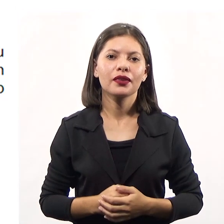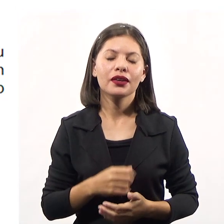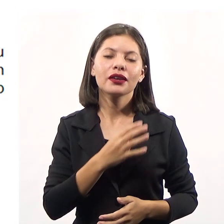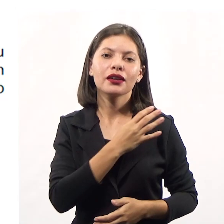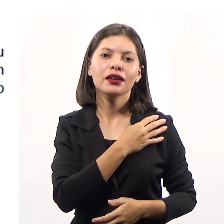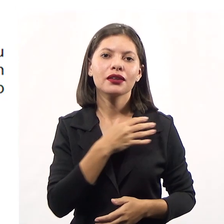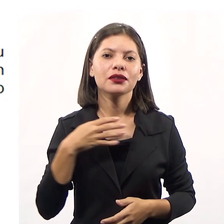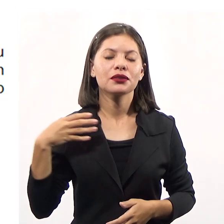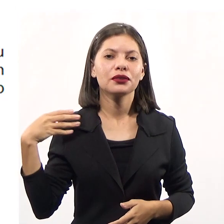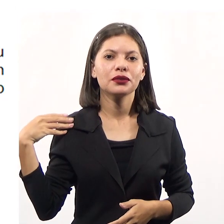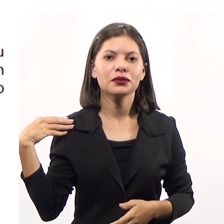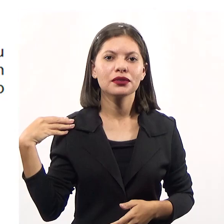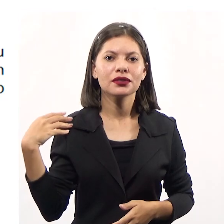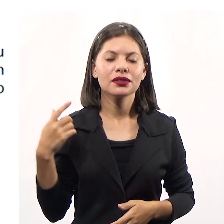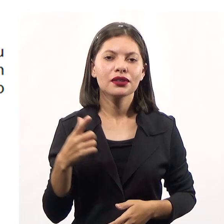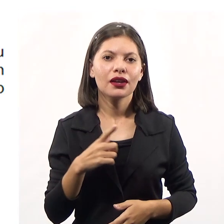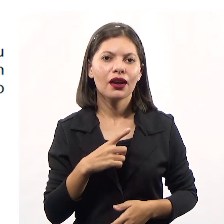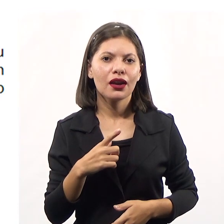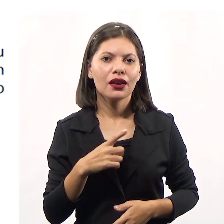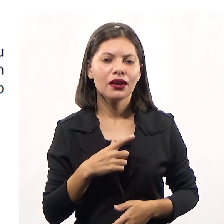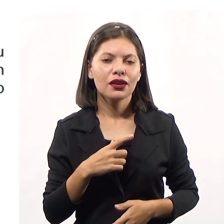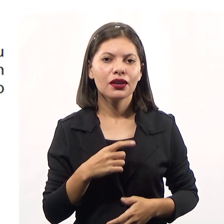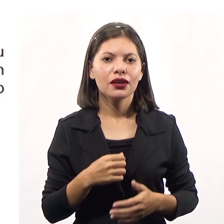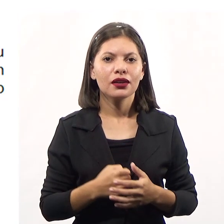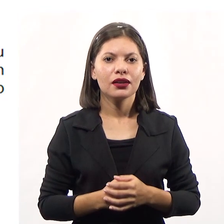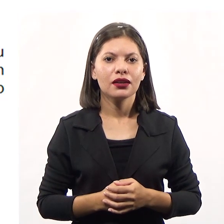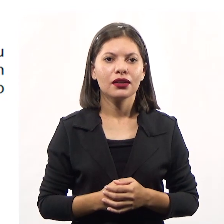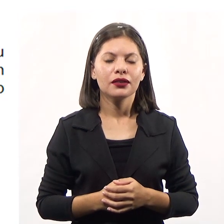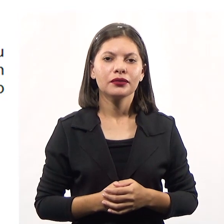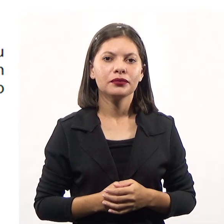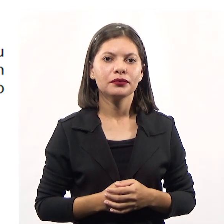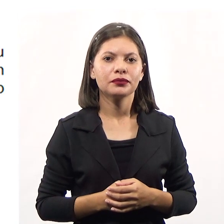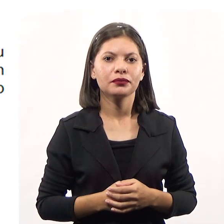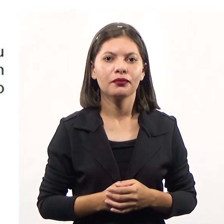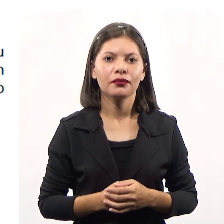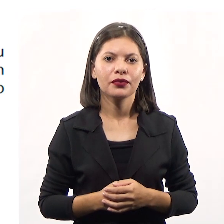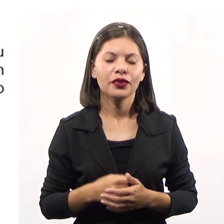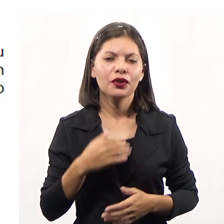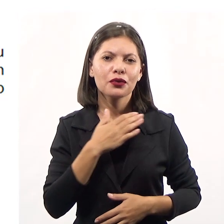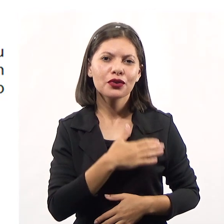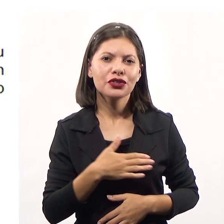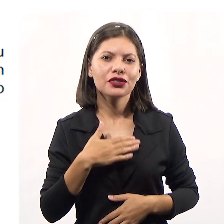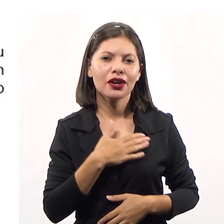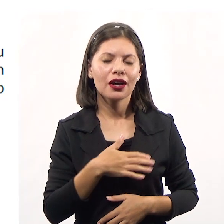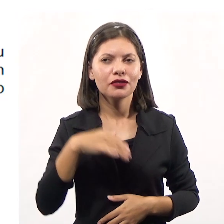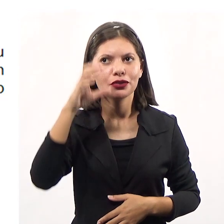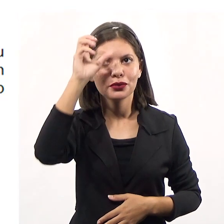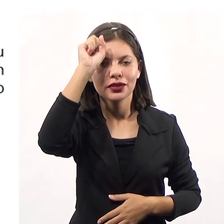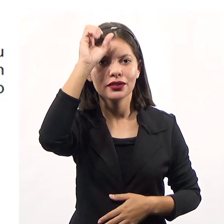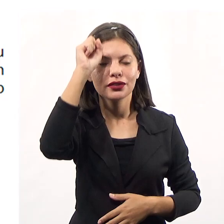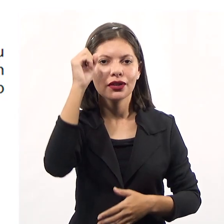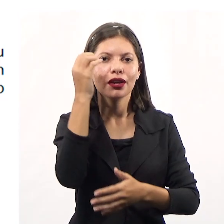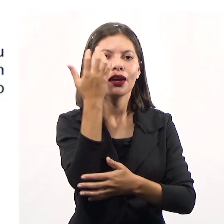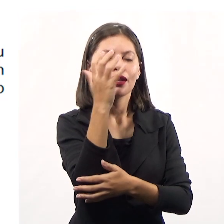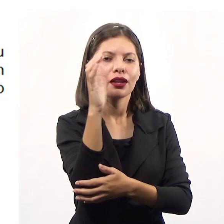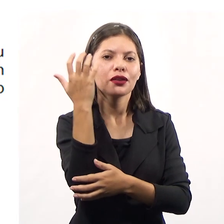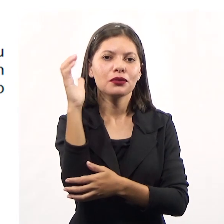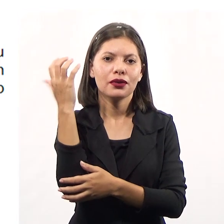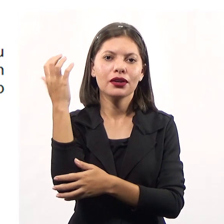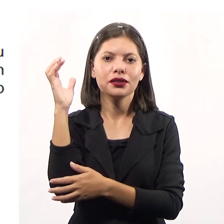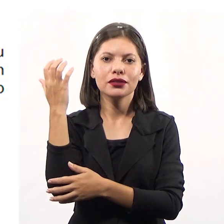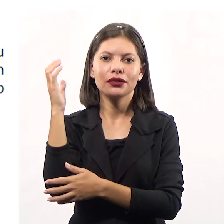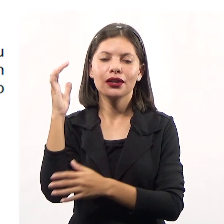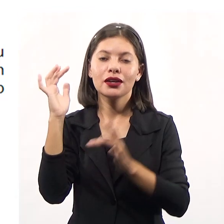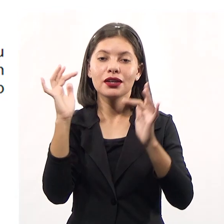Aristóteles ele tinha um interesse muito grande no conhecimento da natureza, né? Então,